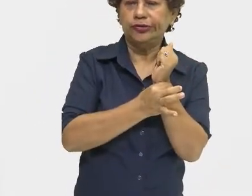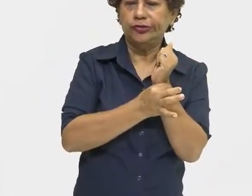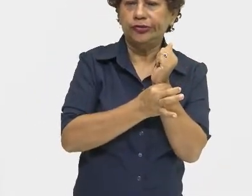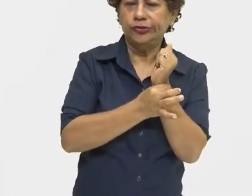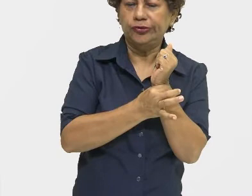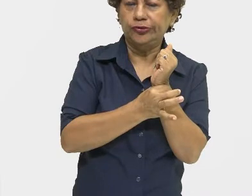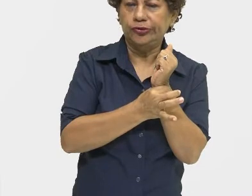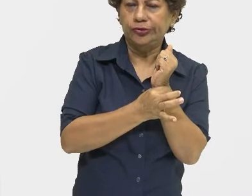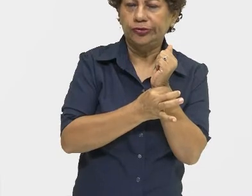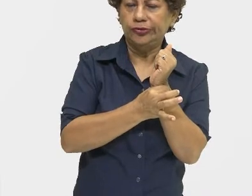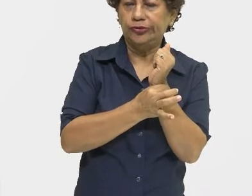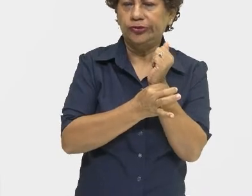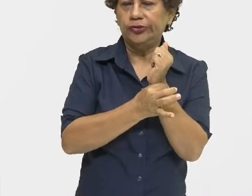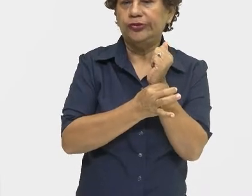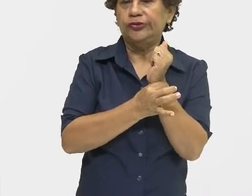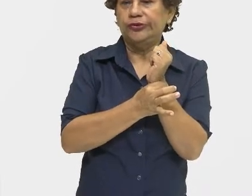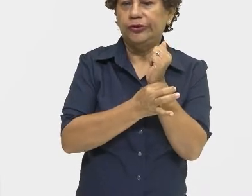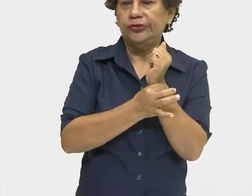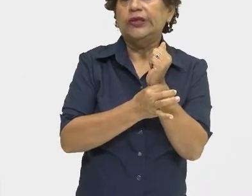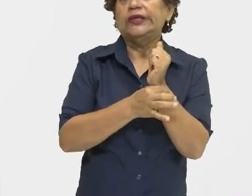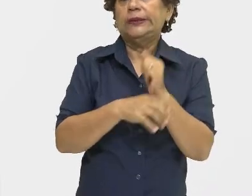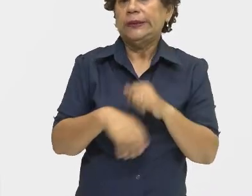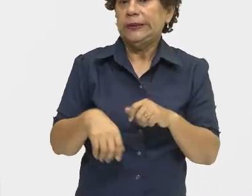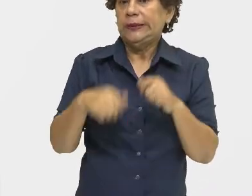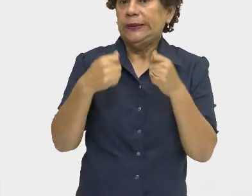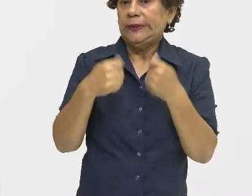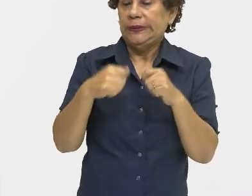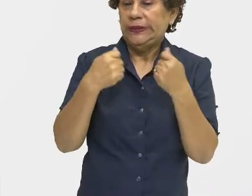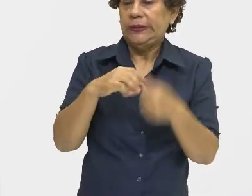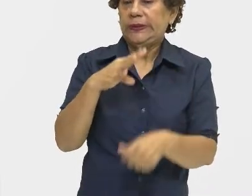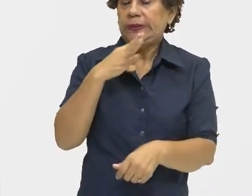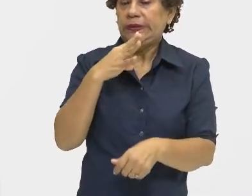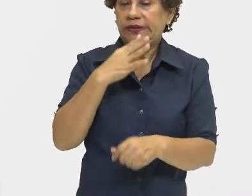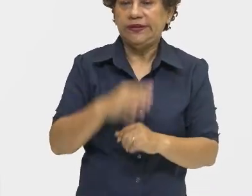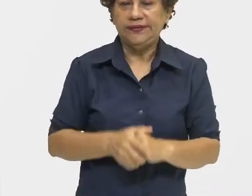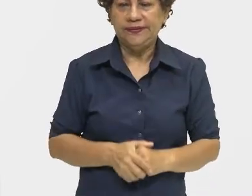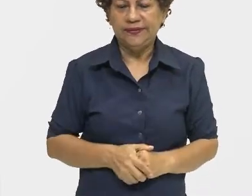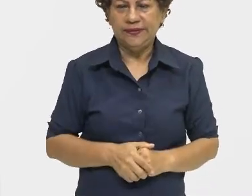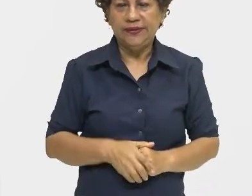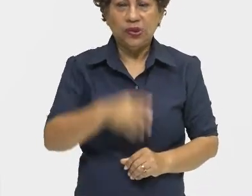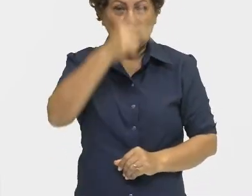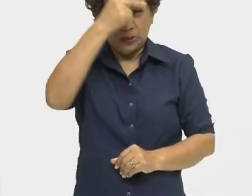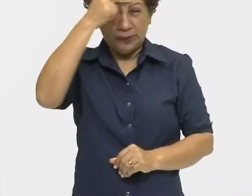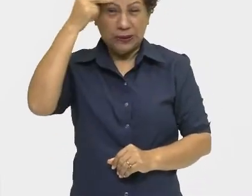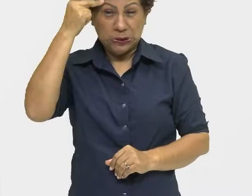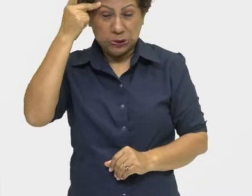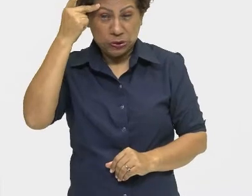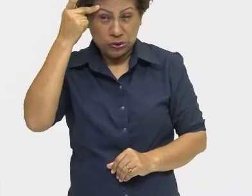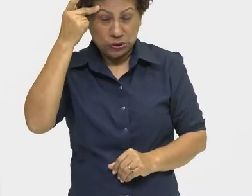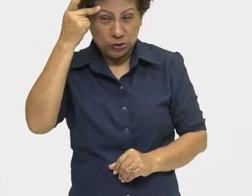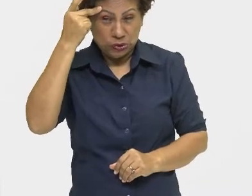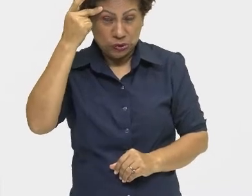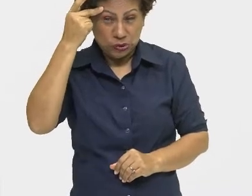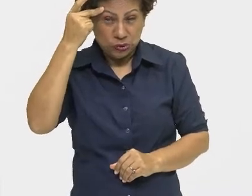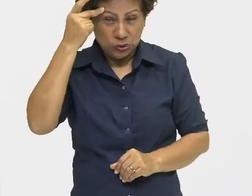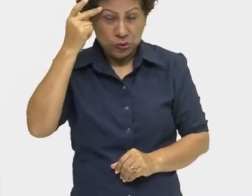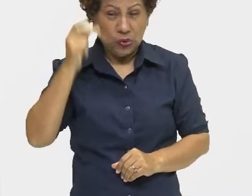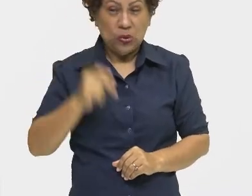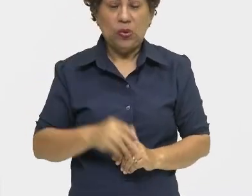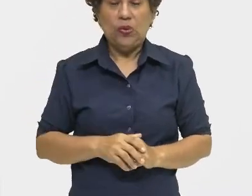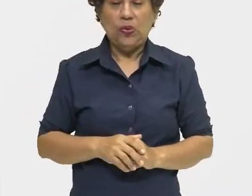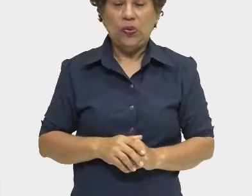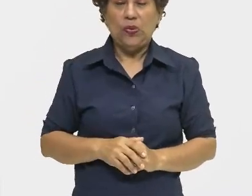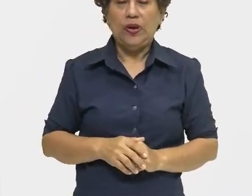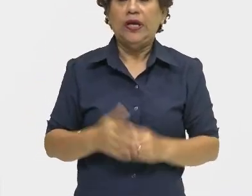velho. Outro provérbio brasileiro. O apressado, esse vocês sabem, come cru. A gente precisa